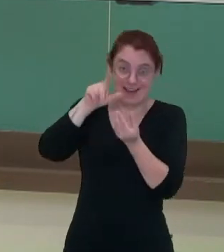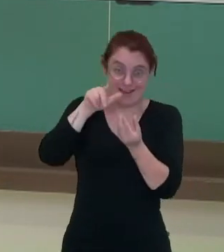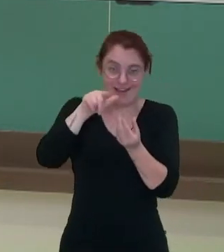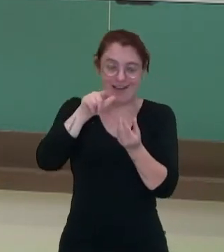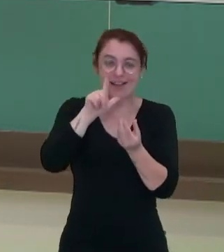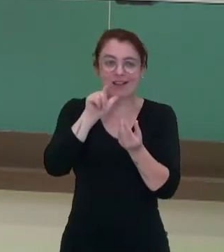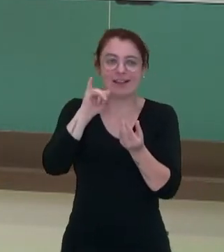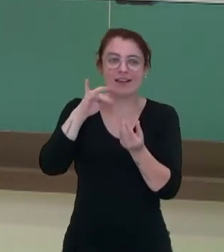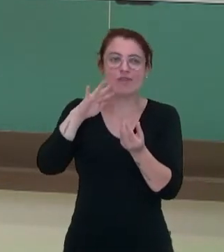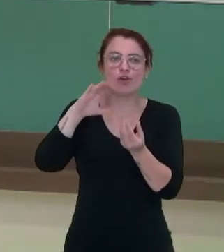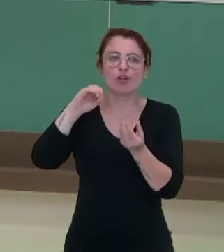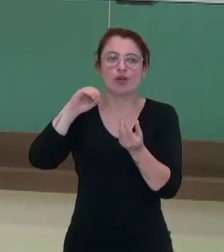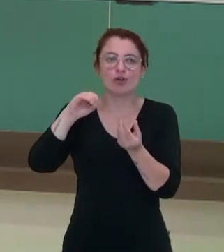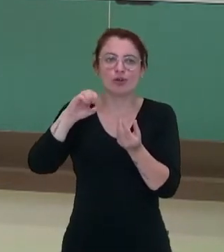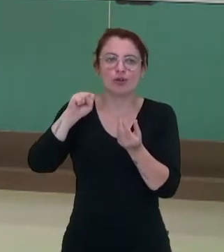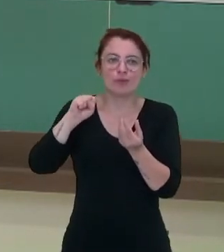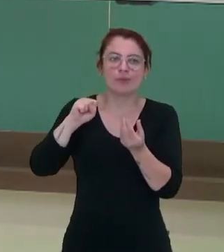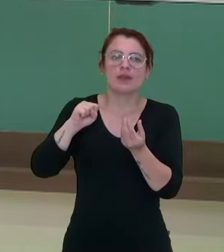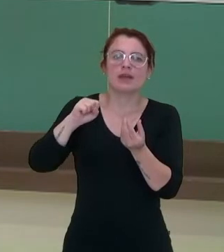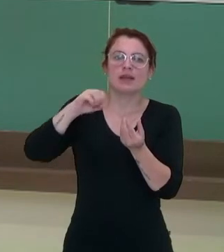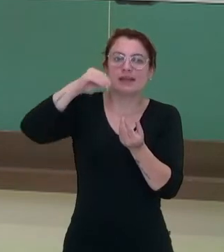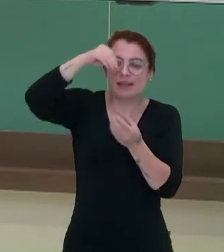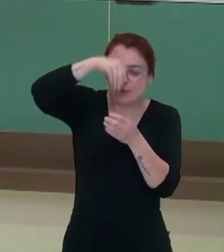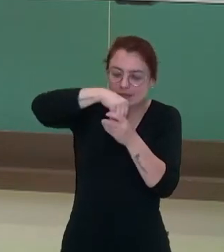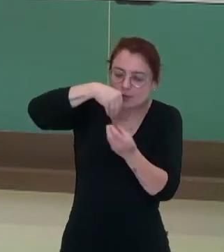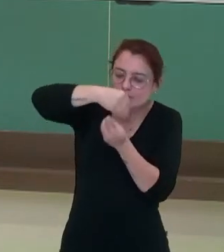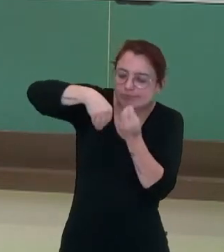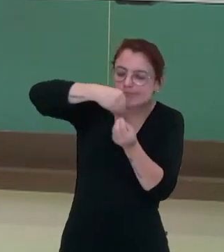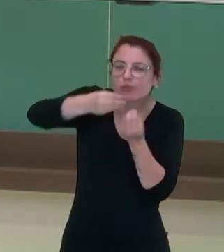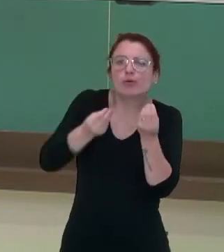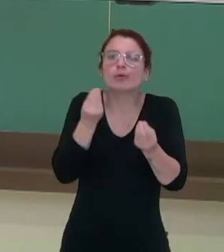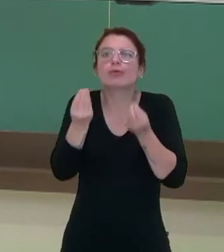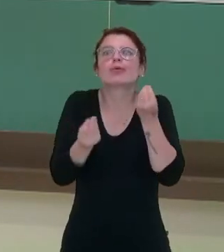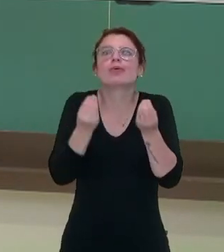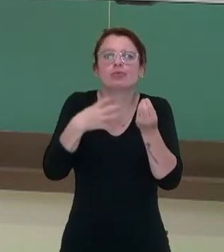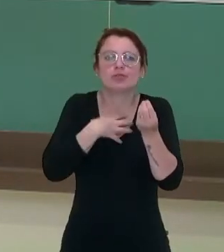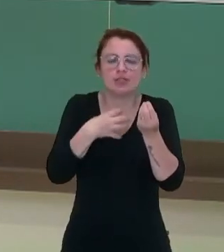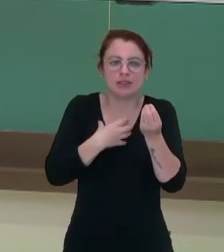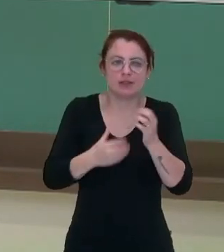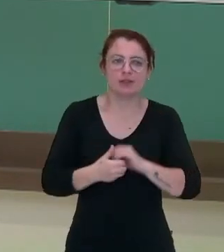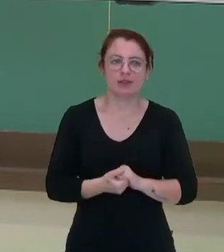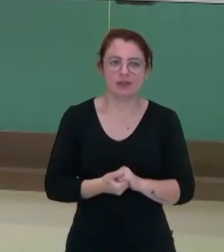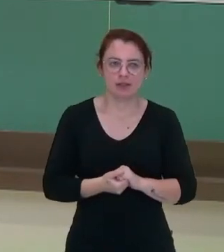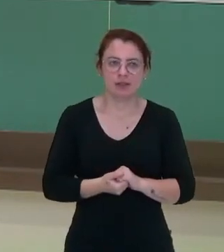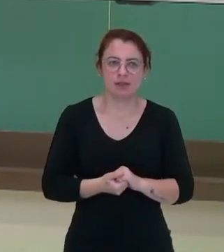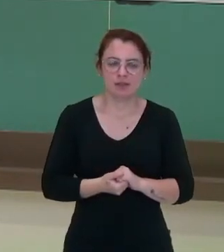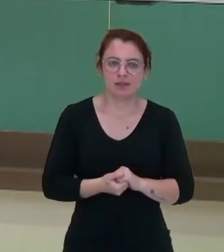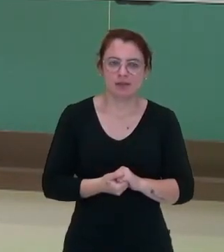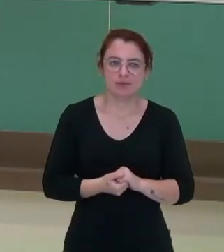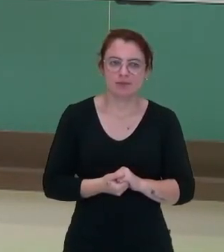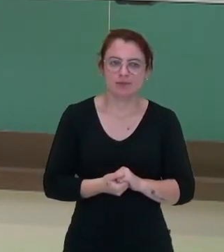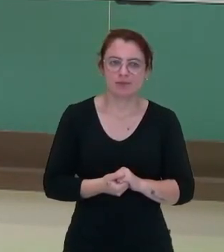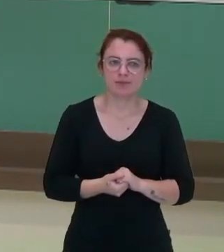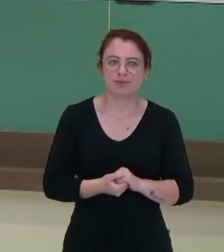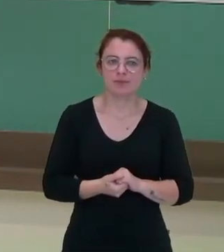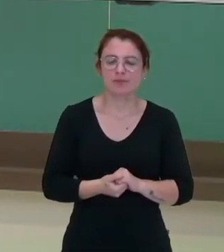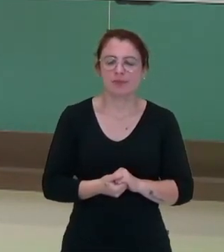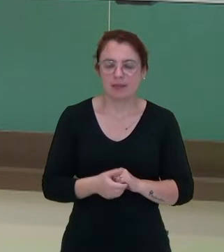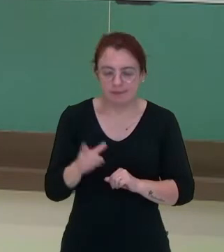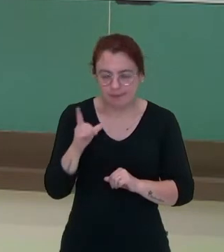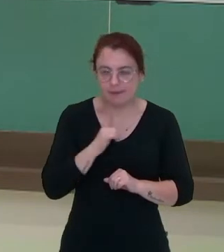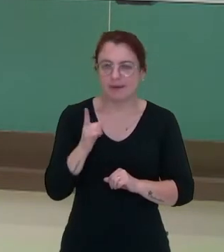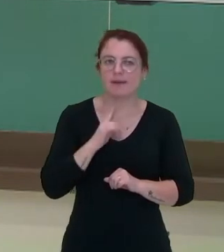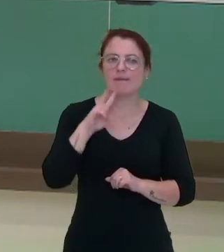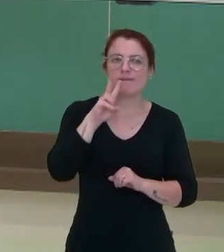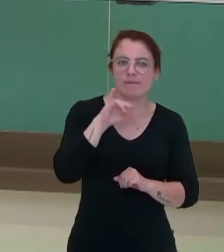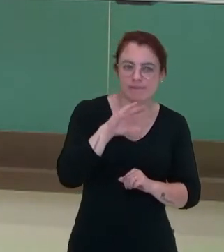desse linfonodo, mostrando que é uma estrutura arredondada e nós temos veia e artéria, nós vamos